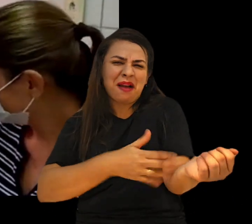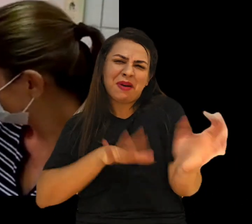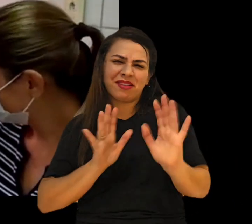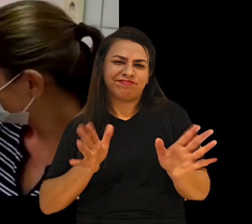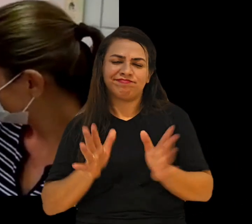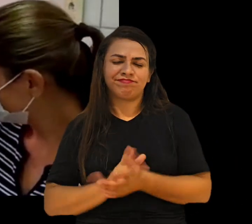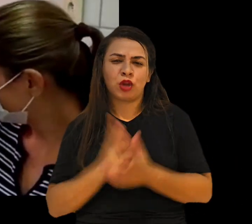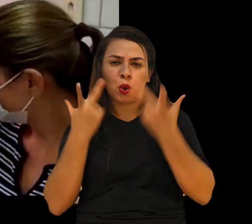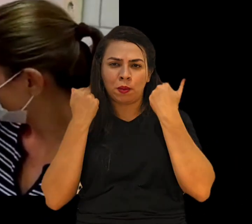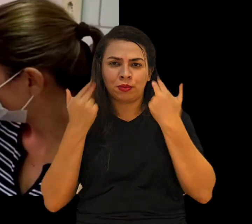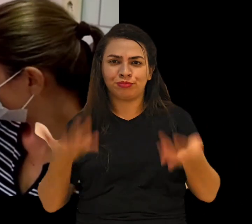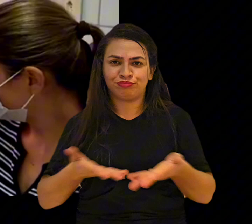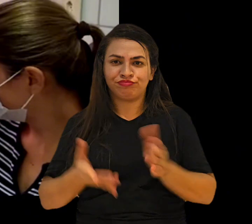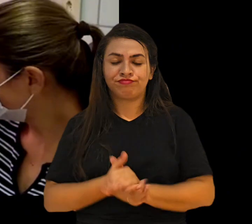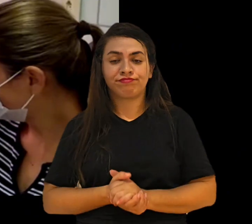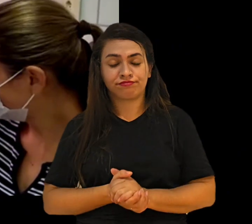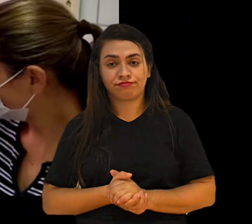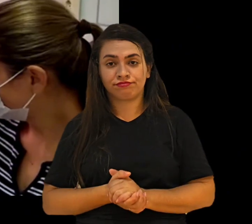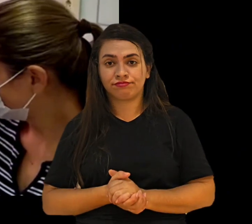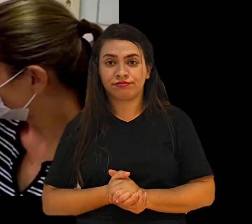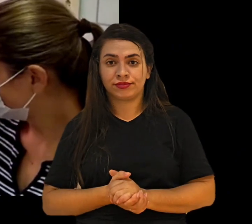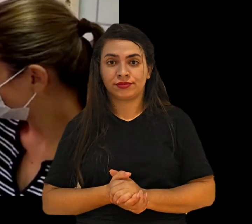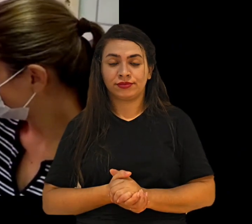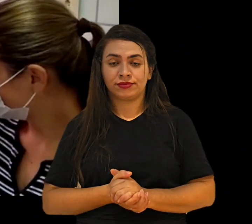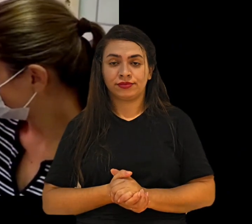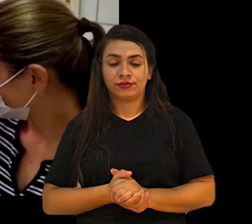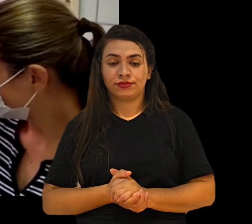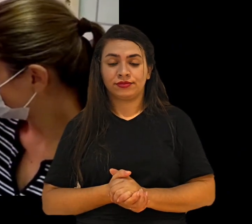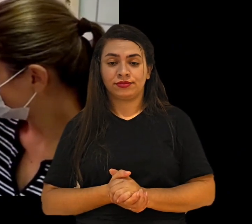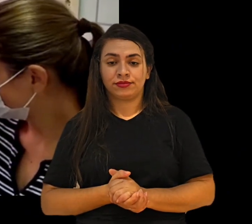Homogeneizou, tá? E aqui...